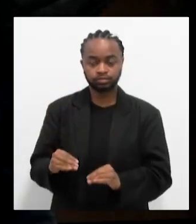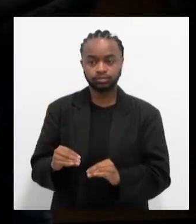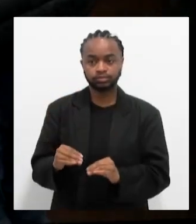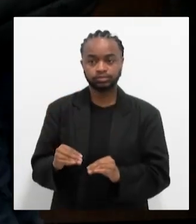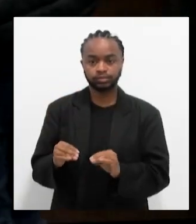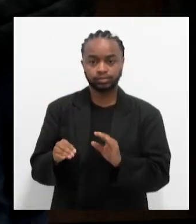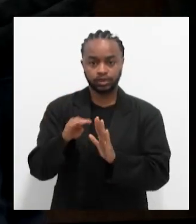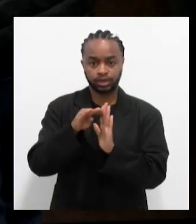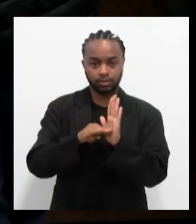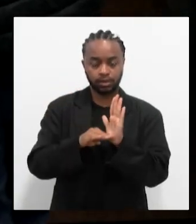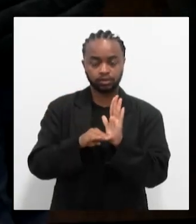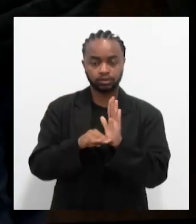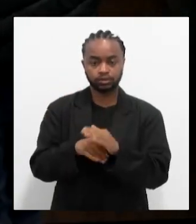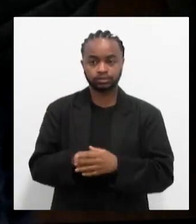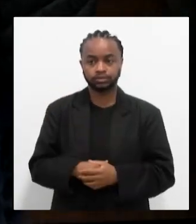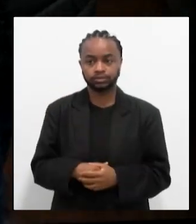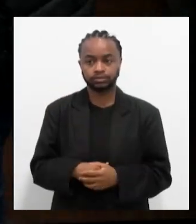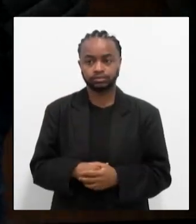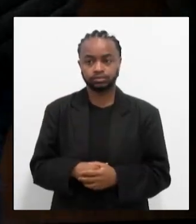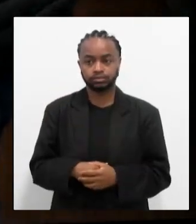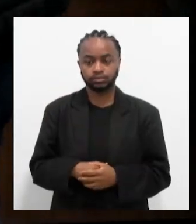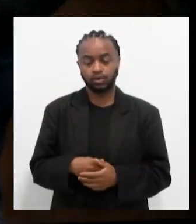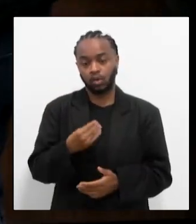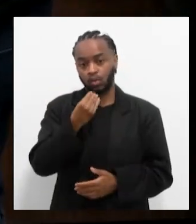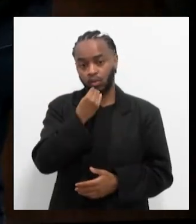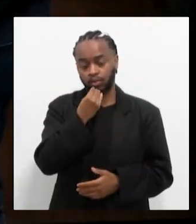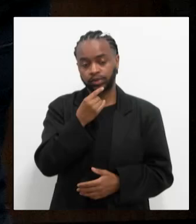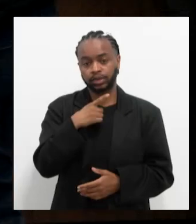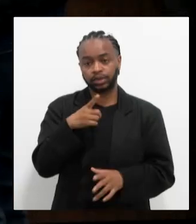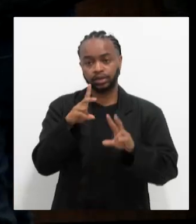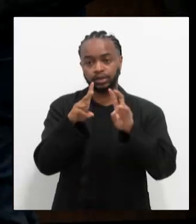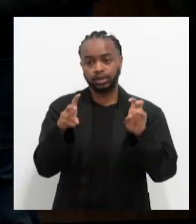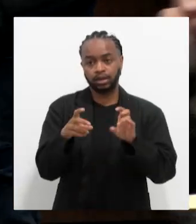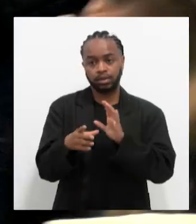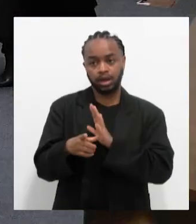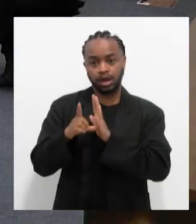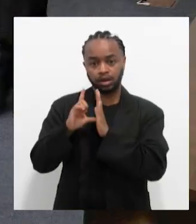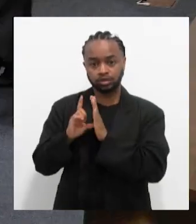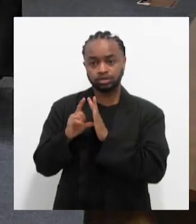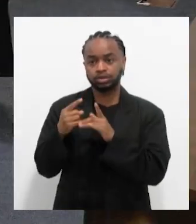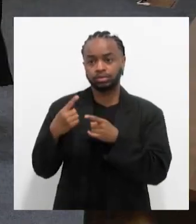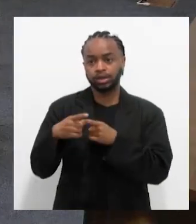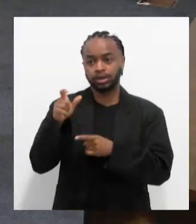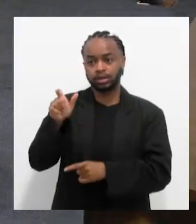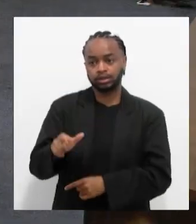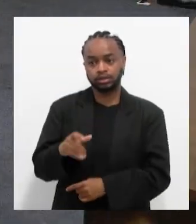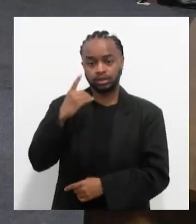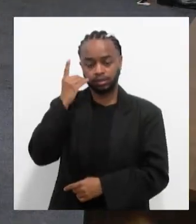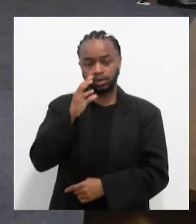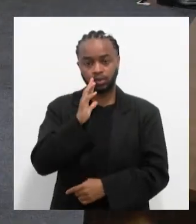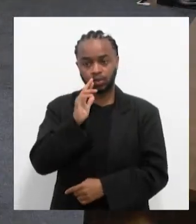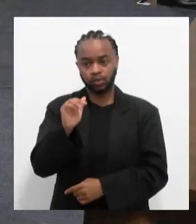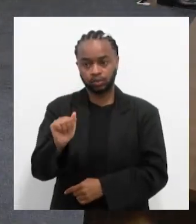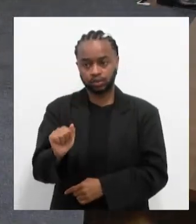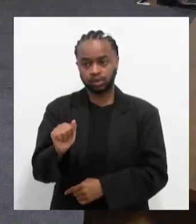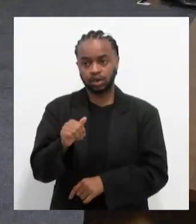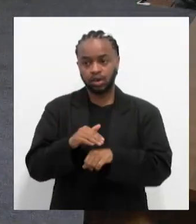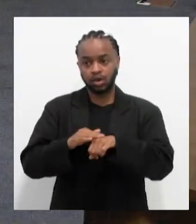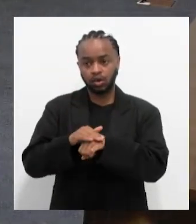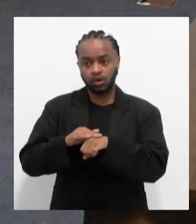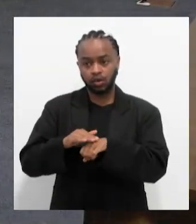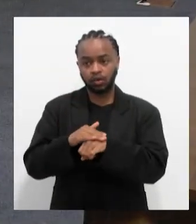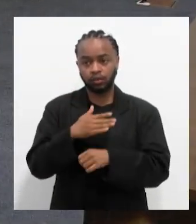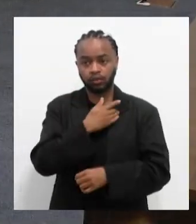na pauta para votar. É claro que tem uma questão anterior. O próprio deputado Rodrigo Amorim tem conversado